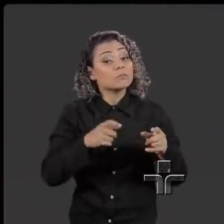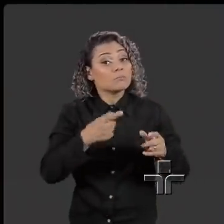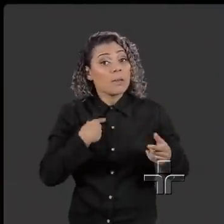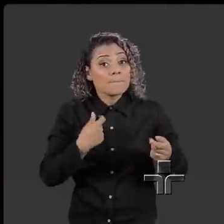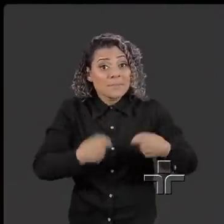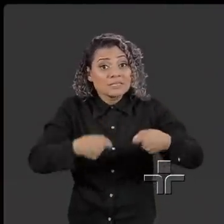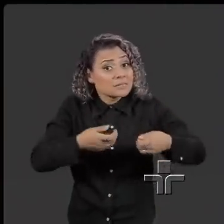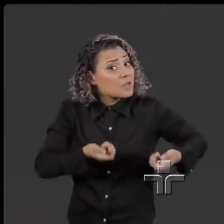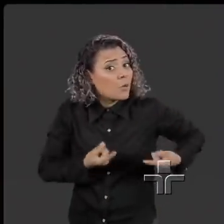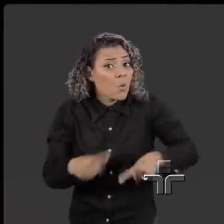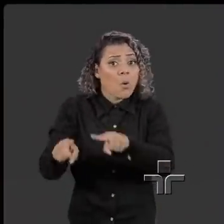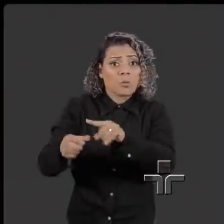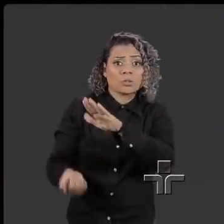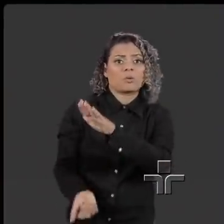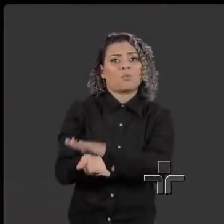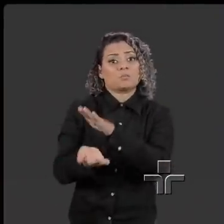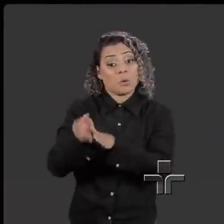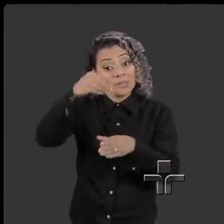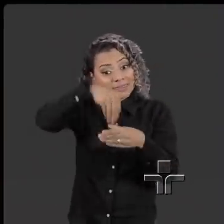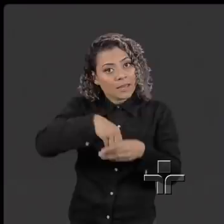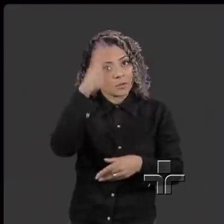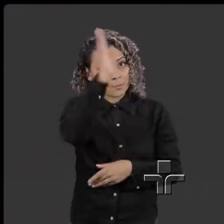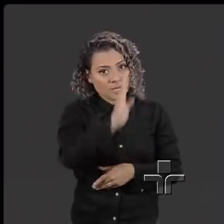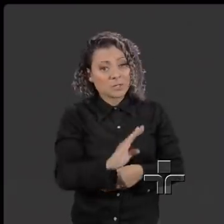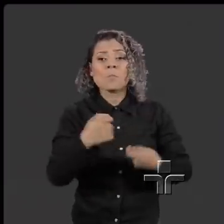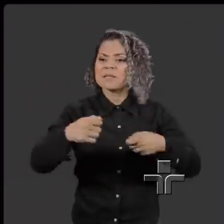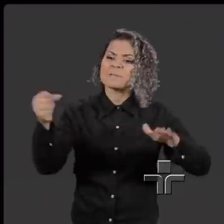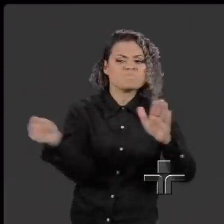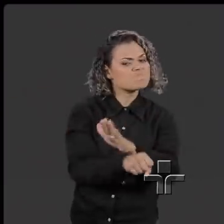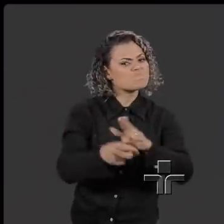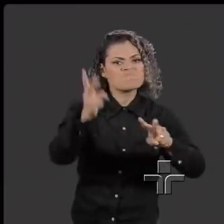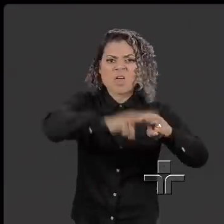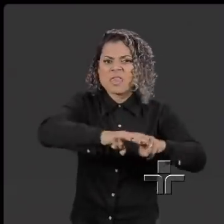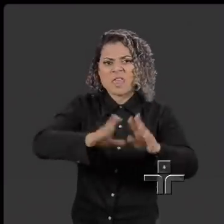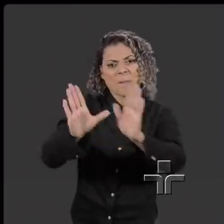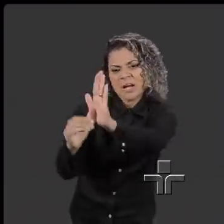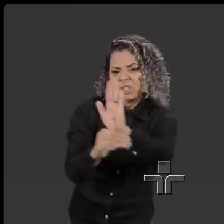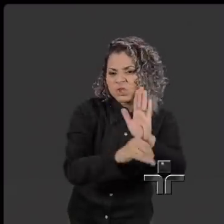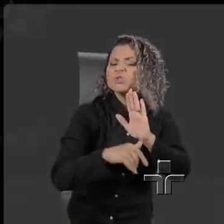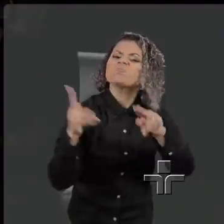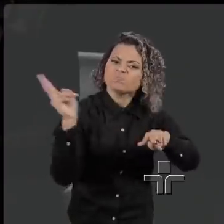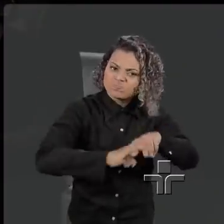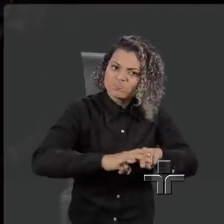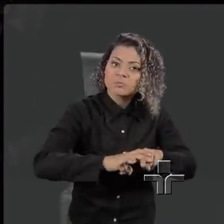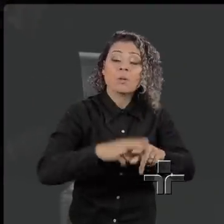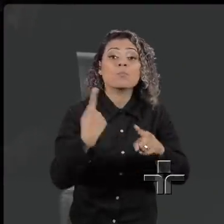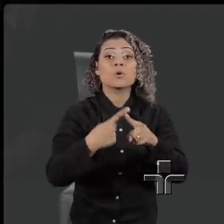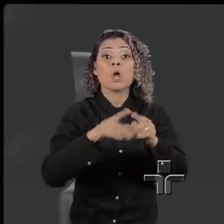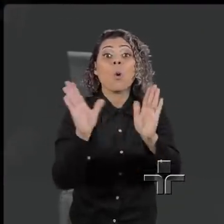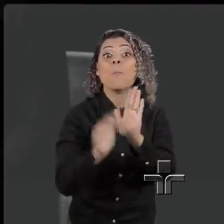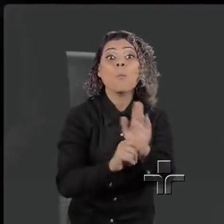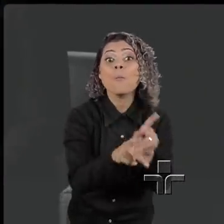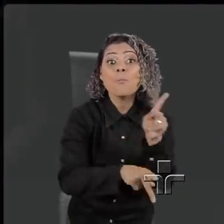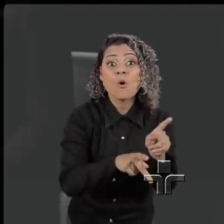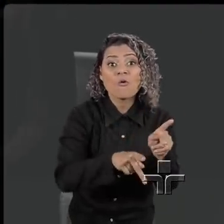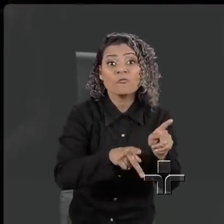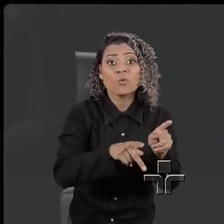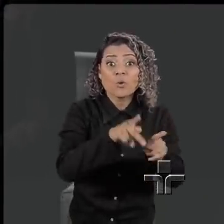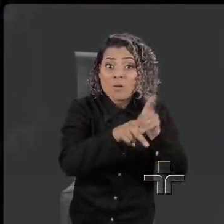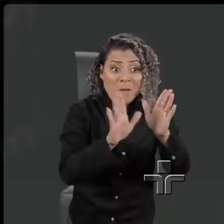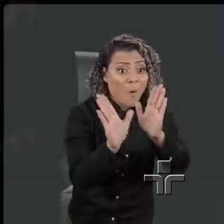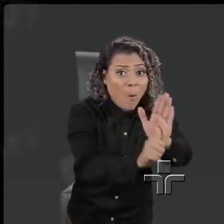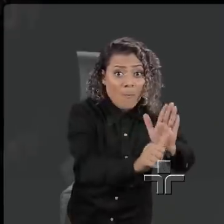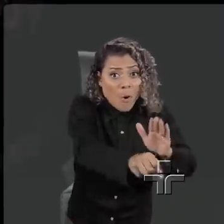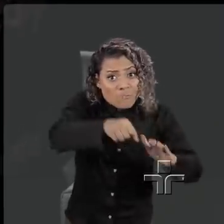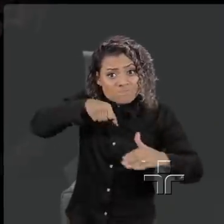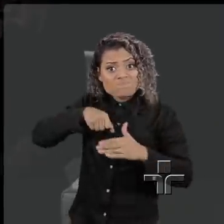corrupção sobre esse aspecto interno de prender os bandidos, colocá-los na prisão, porque tiraram do povo para botar no seu próprio bolso,